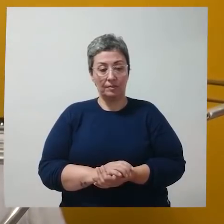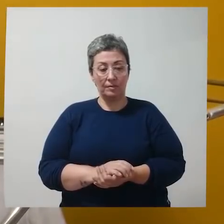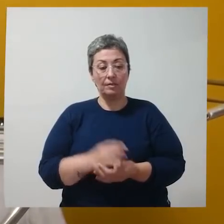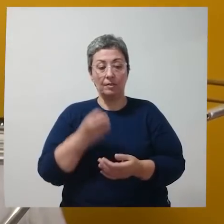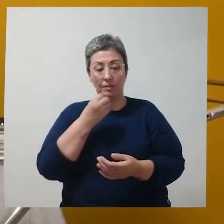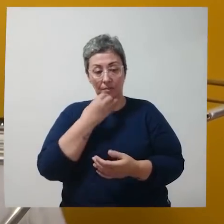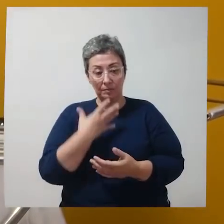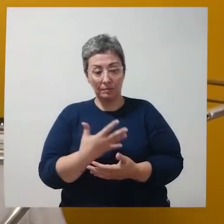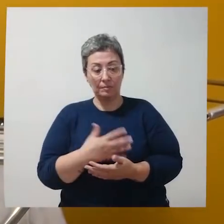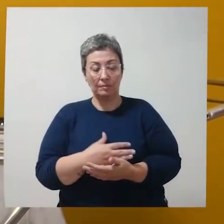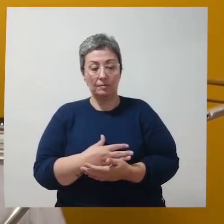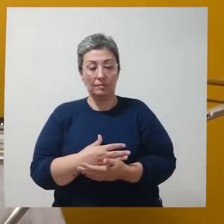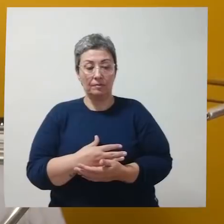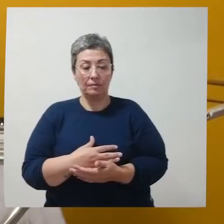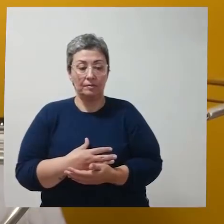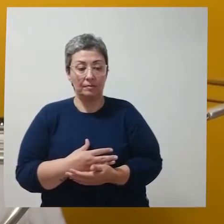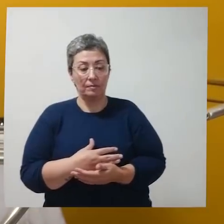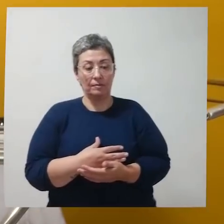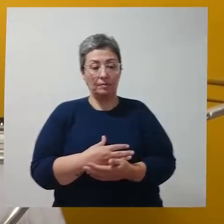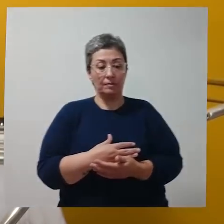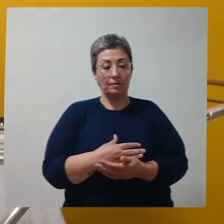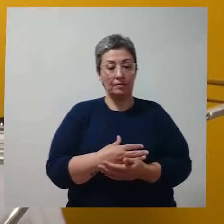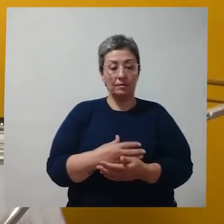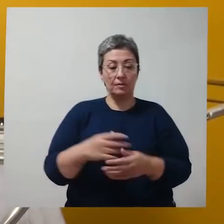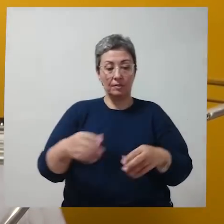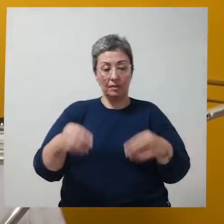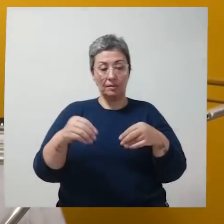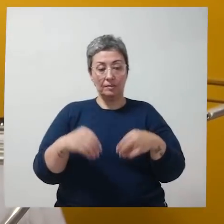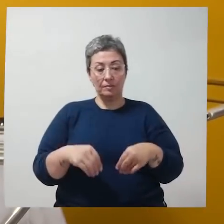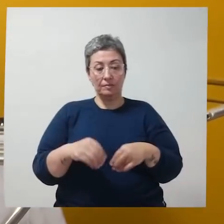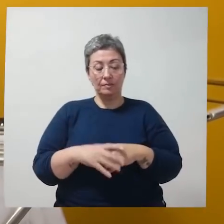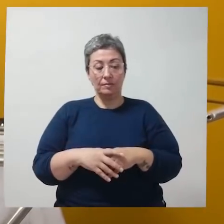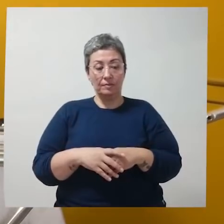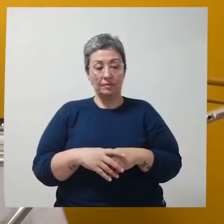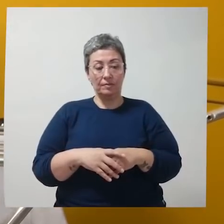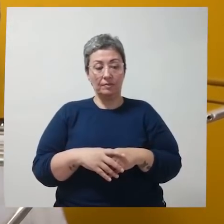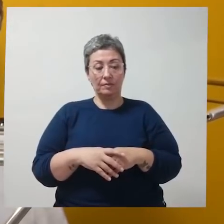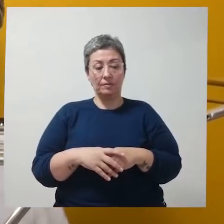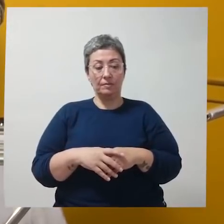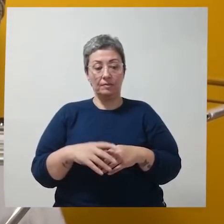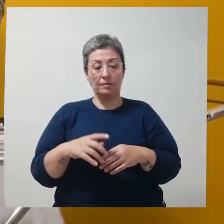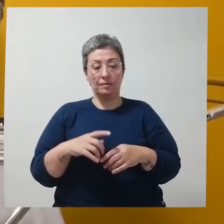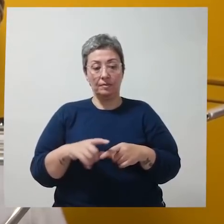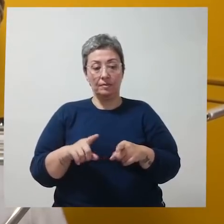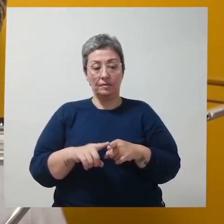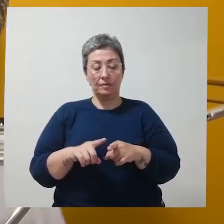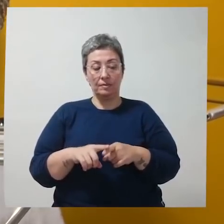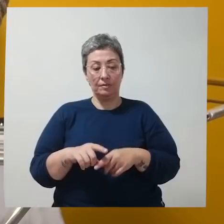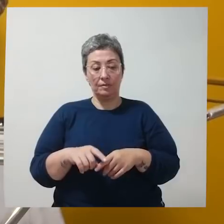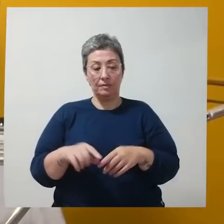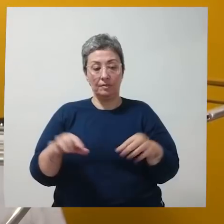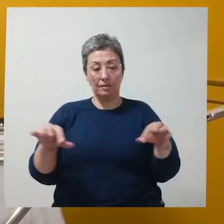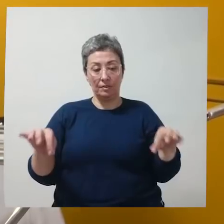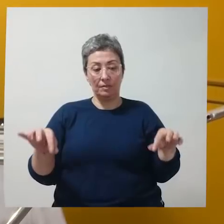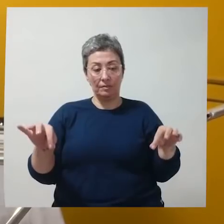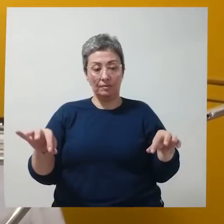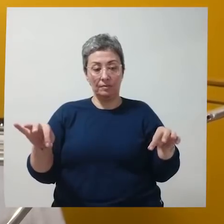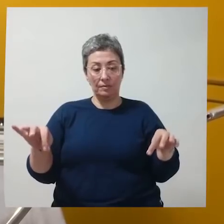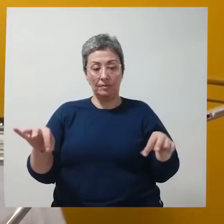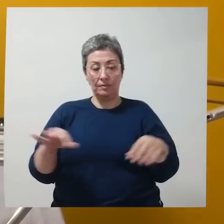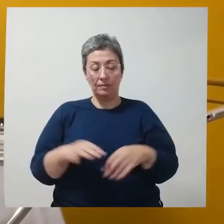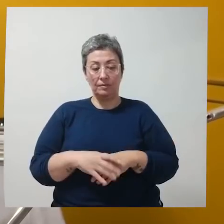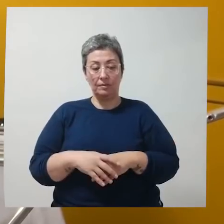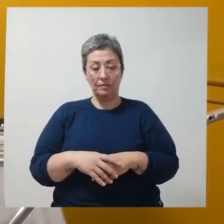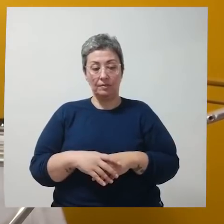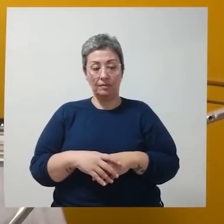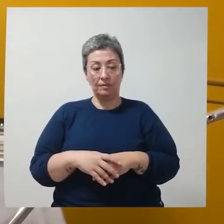Muito bem. Traz pra cá. Peraí. Segura aqui na pontinha, ó.